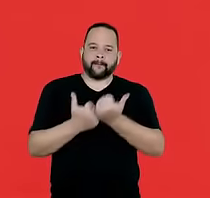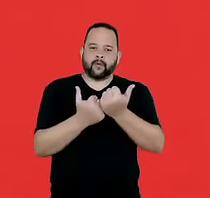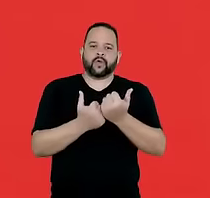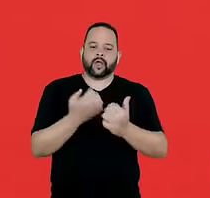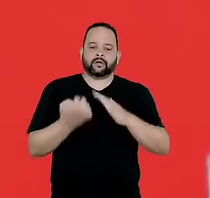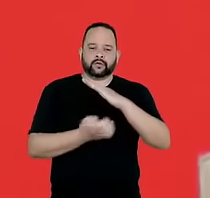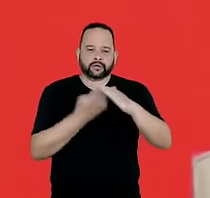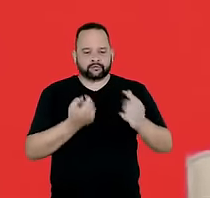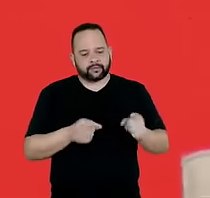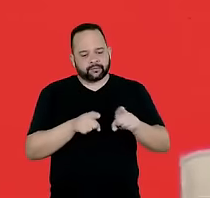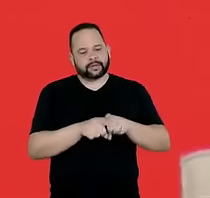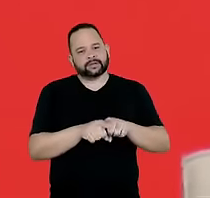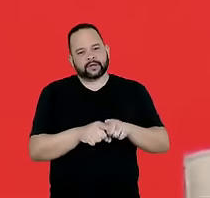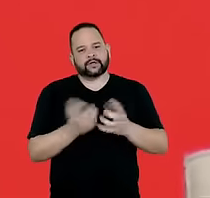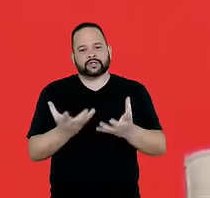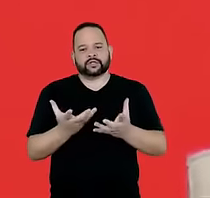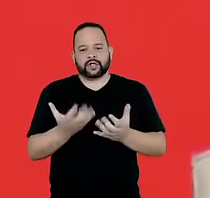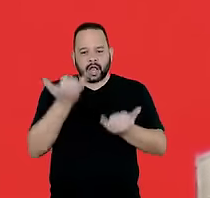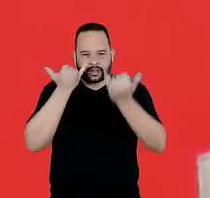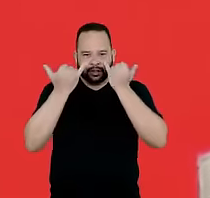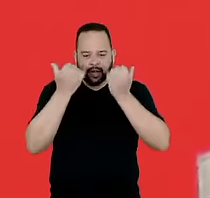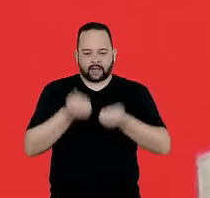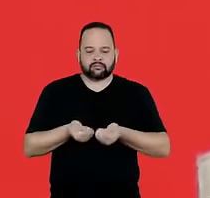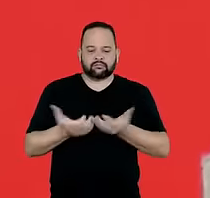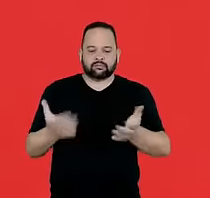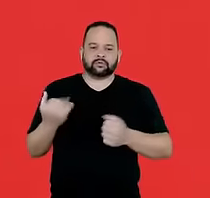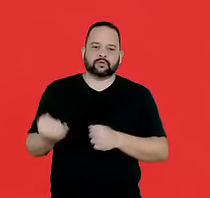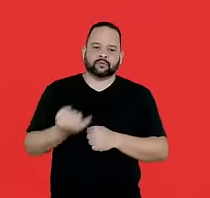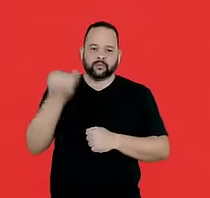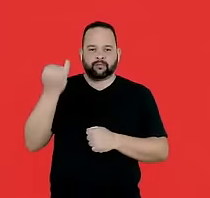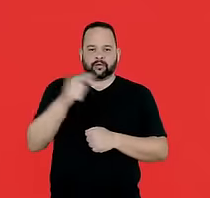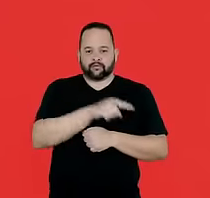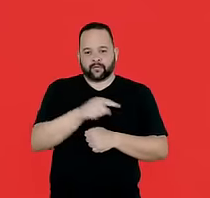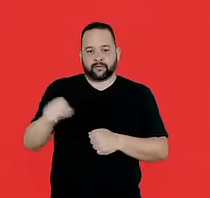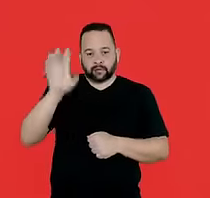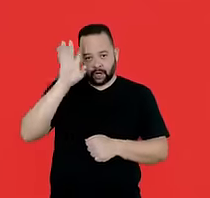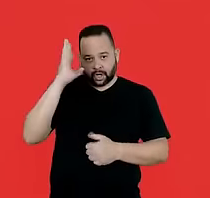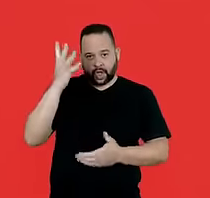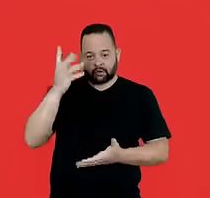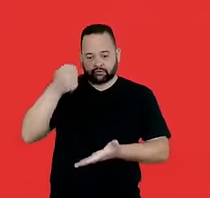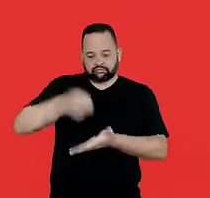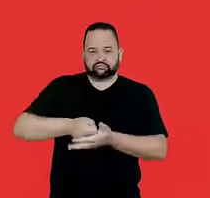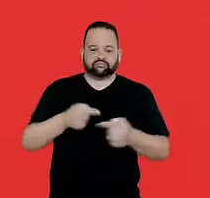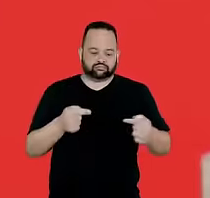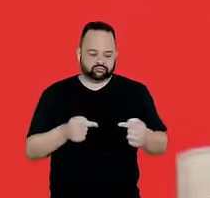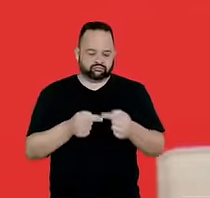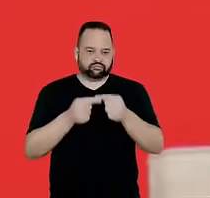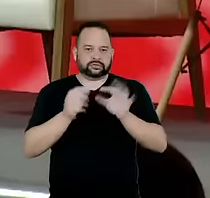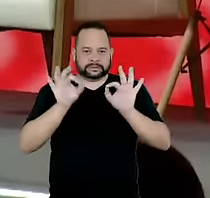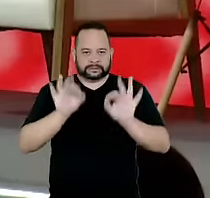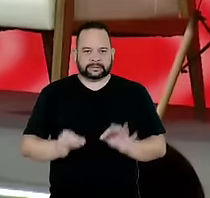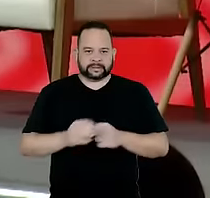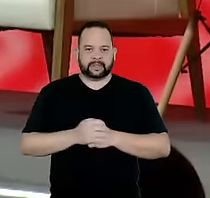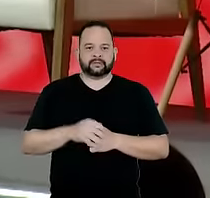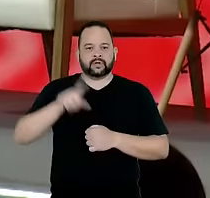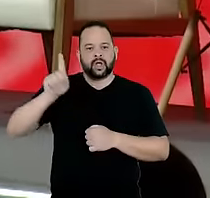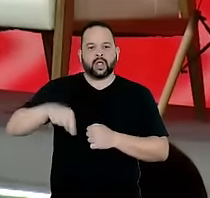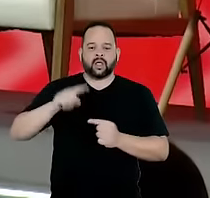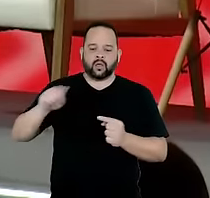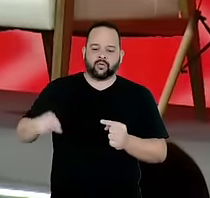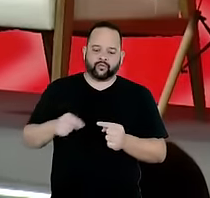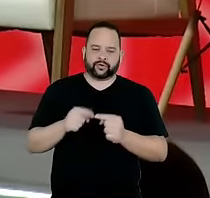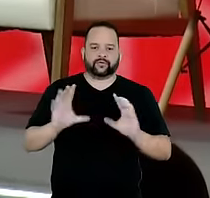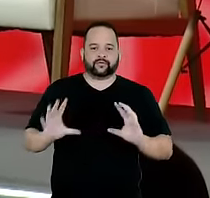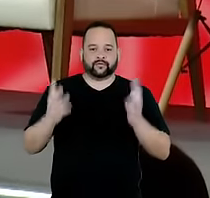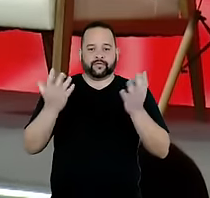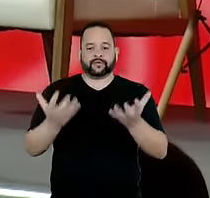informação importante para vocês tomarem a decisão de vocês então esse esse é o objetivo aqui desse desse evento e de novo eu quero agradecer a presença de todo